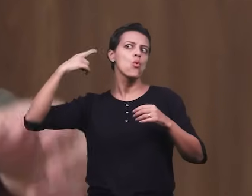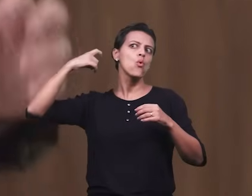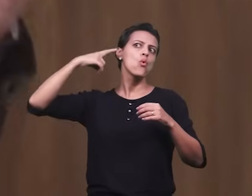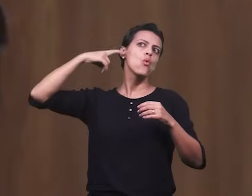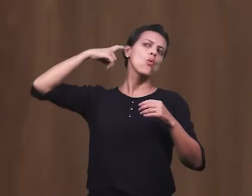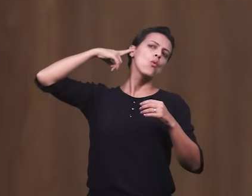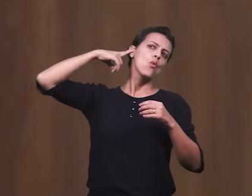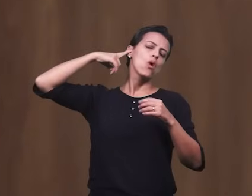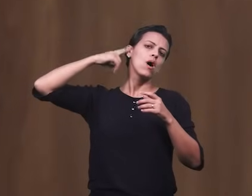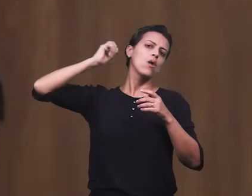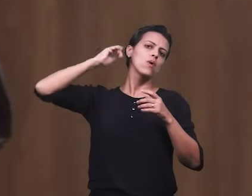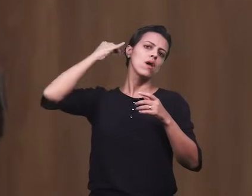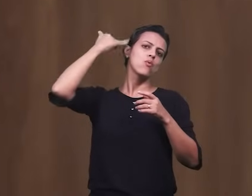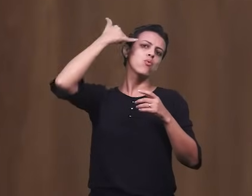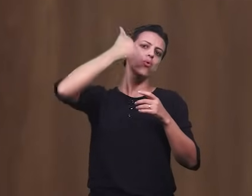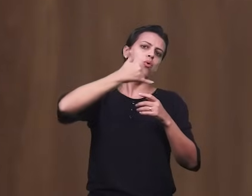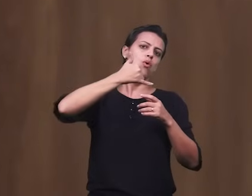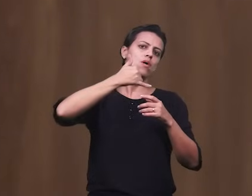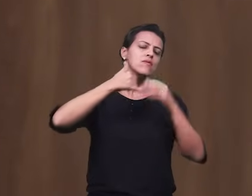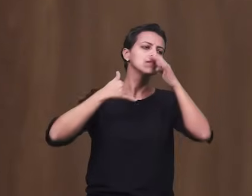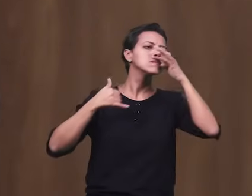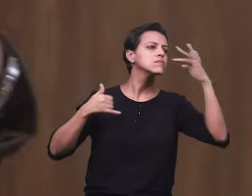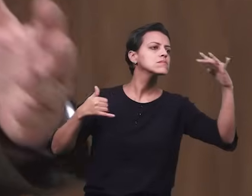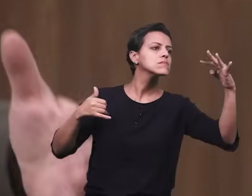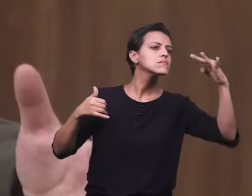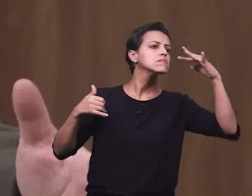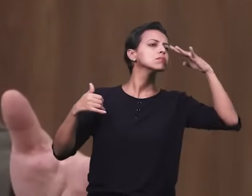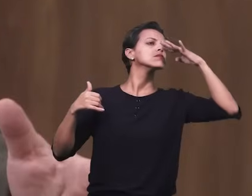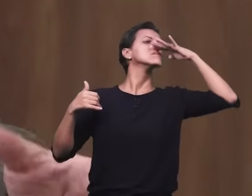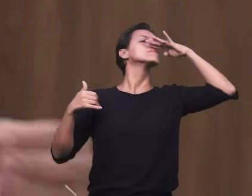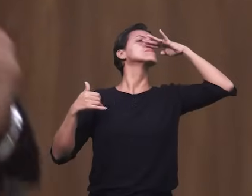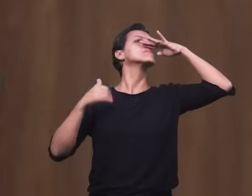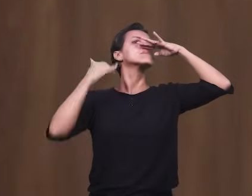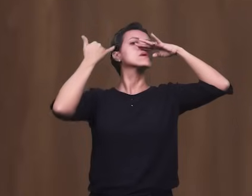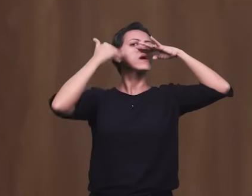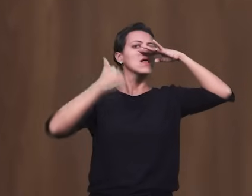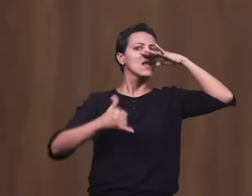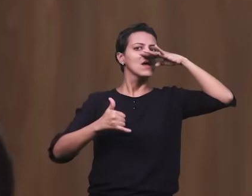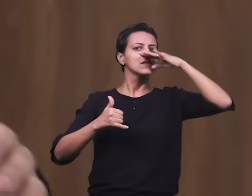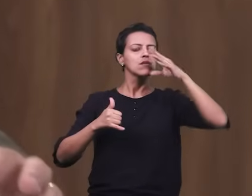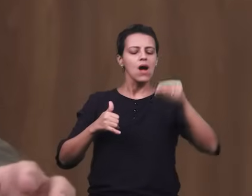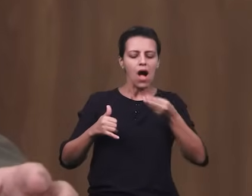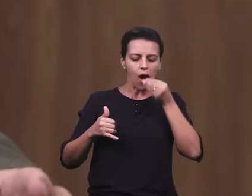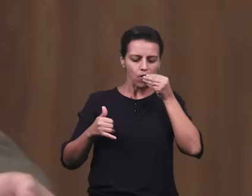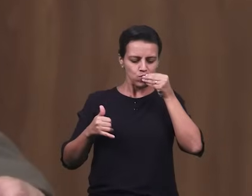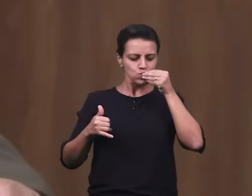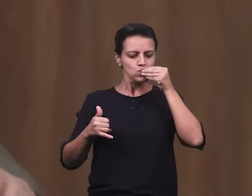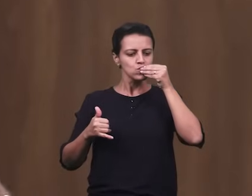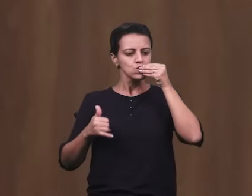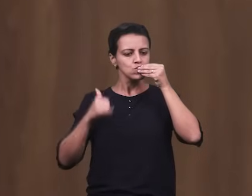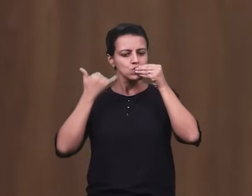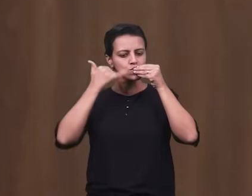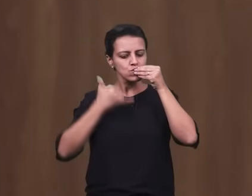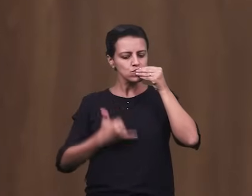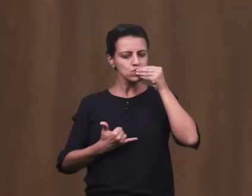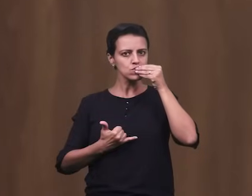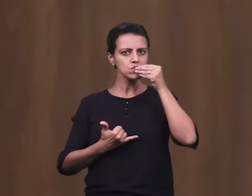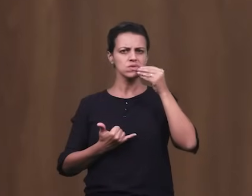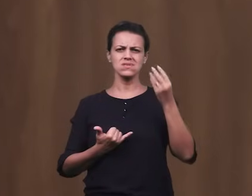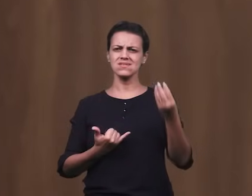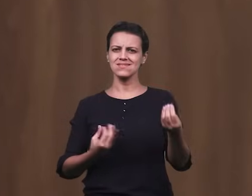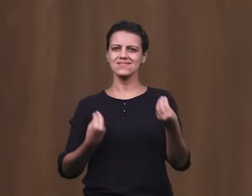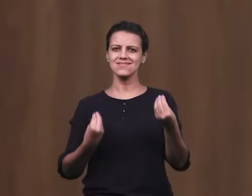Ele recebeu assim, o cheiro, sentiu o cheiro, vai transformar em impulsos elétricos. Paladar, mesma coisa. Isso mostra como